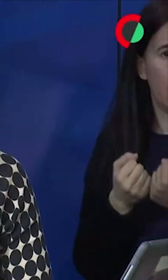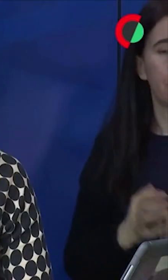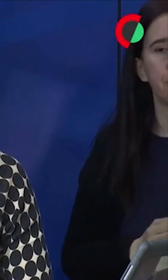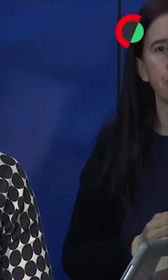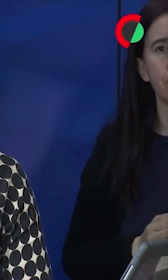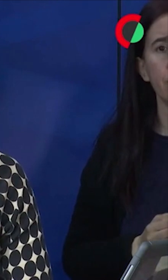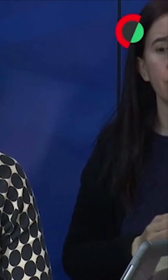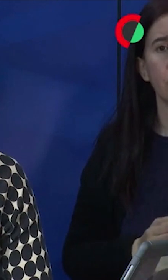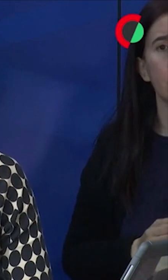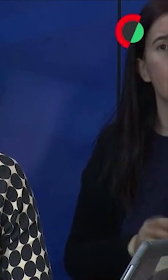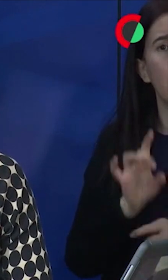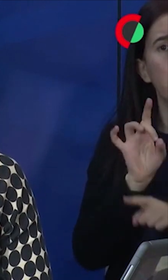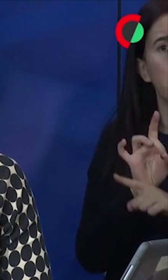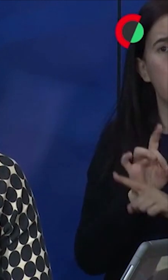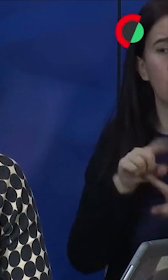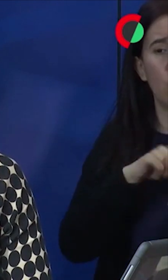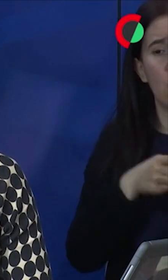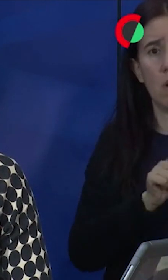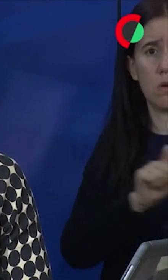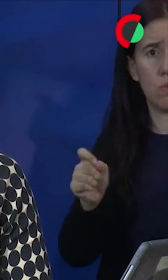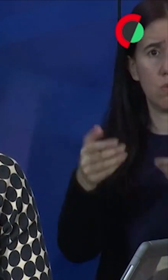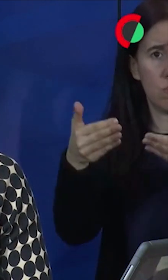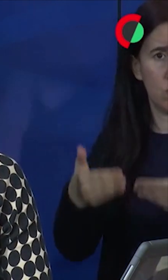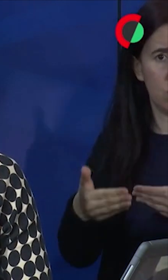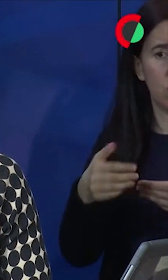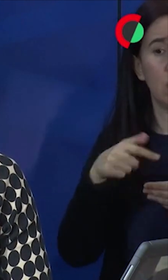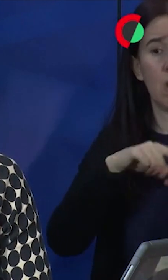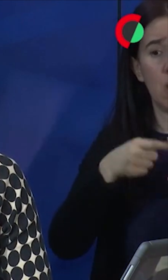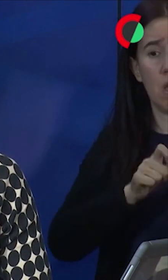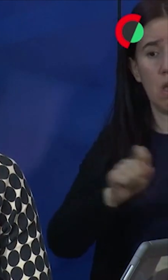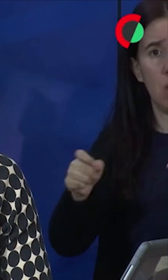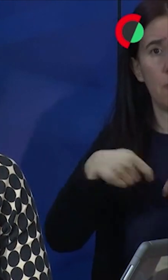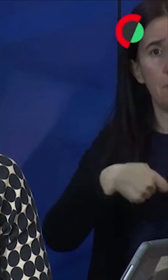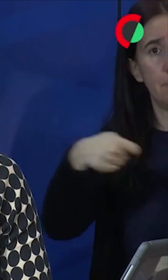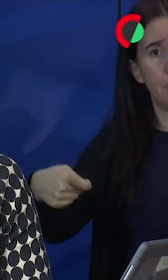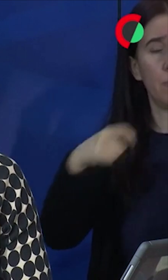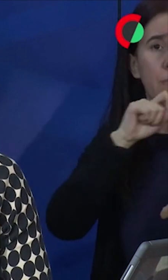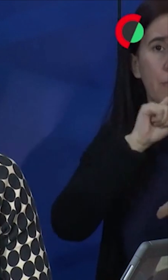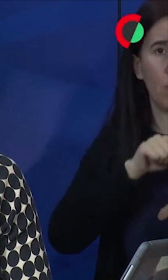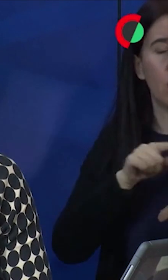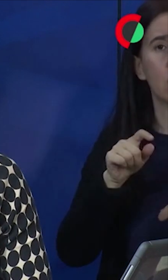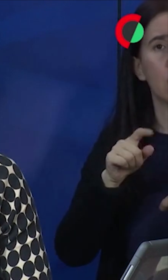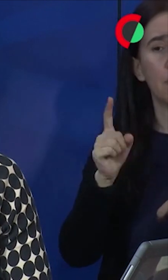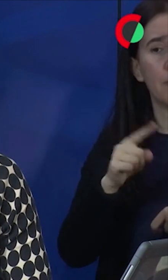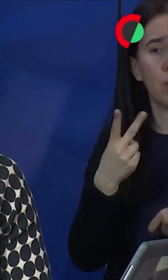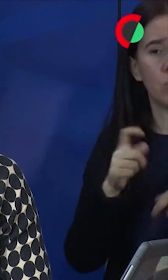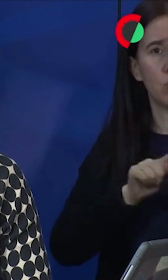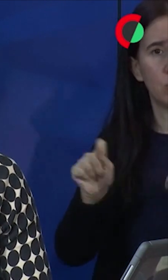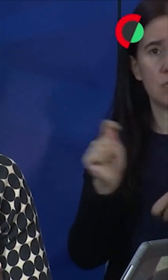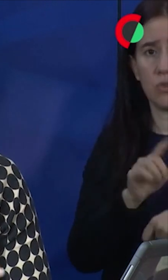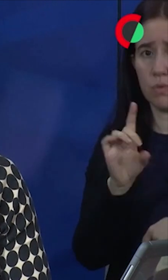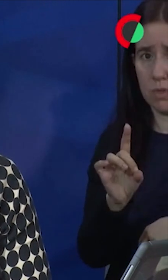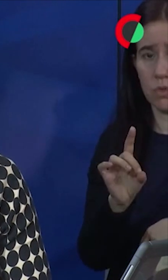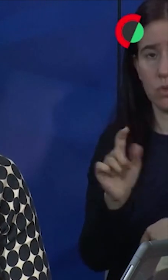proteção. Tem a duração inicial de um ano, ano esse que pode ser prorrogável por dois períodos ainda de